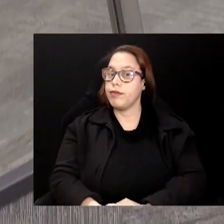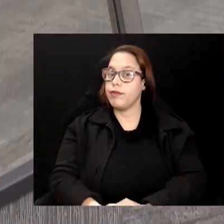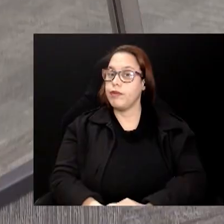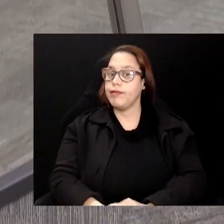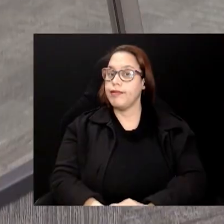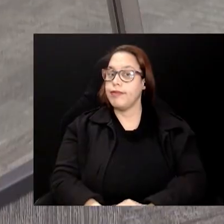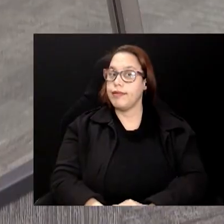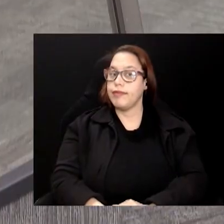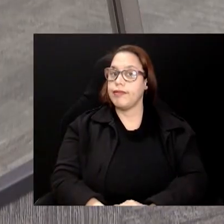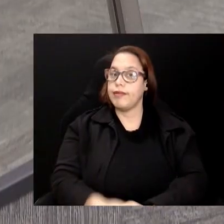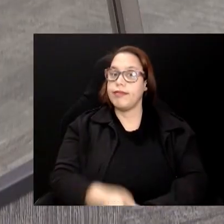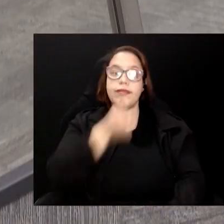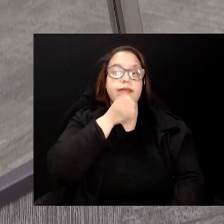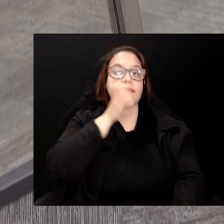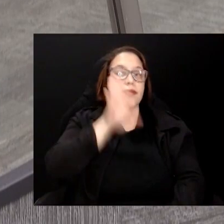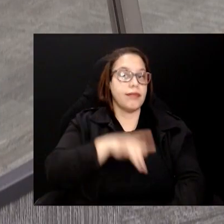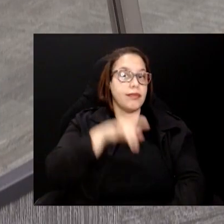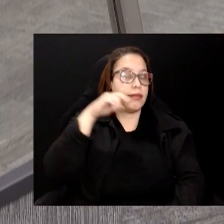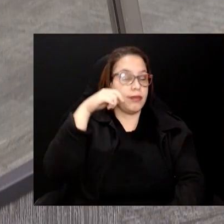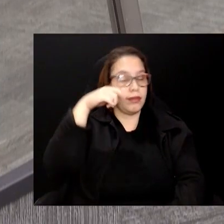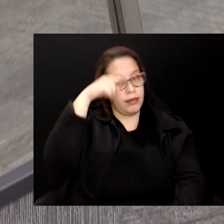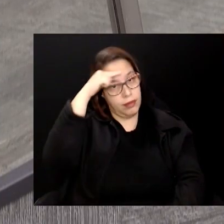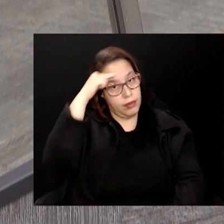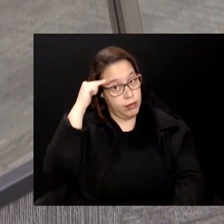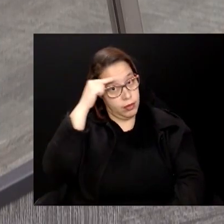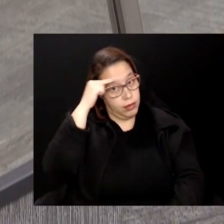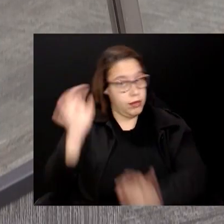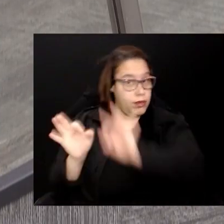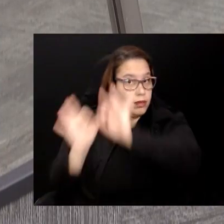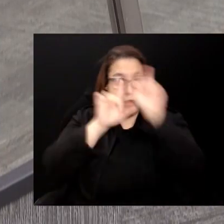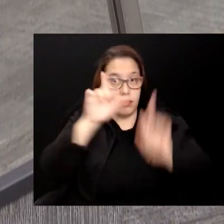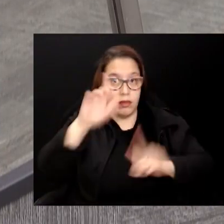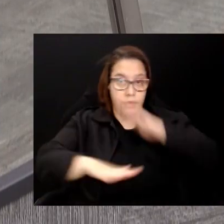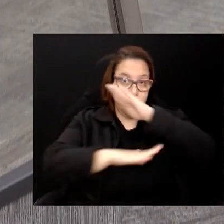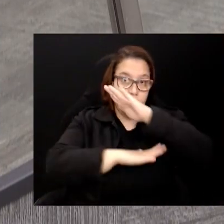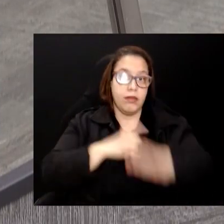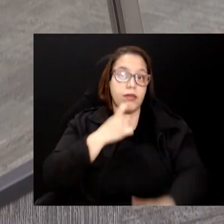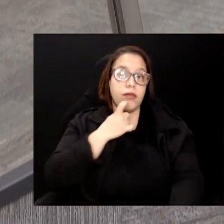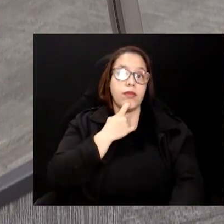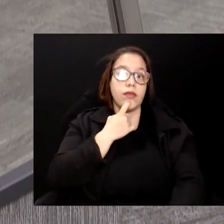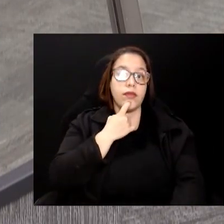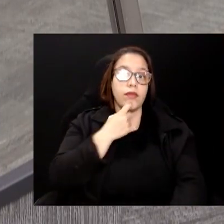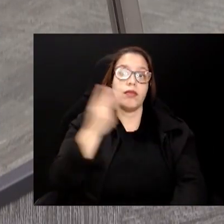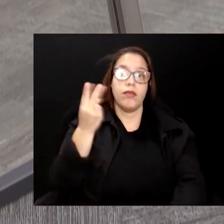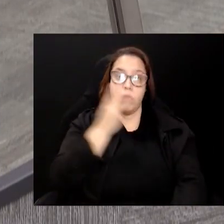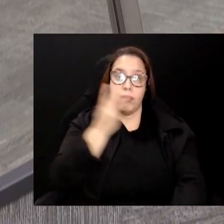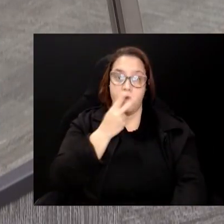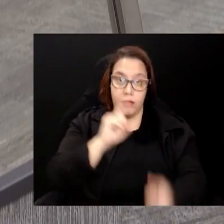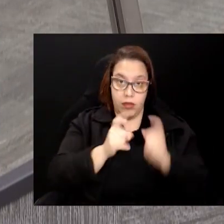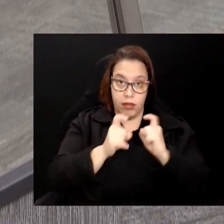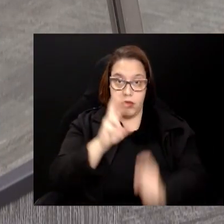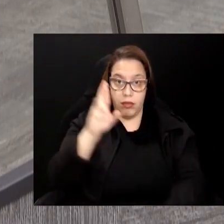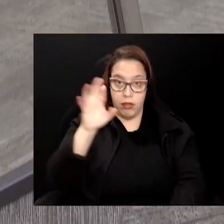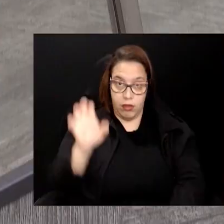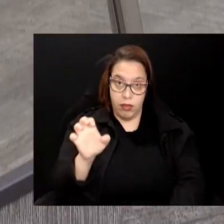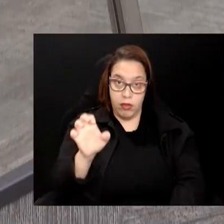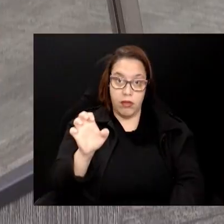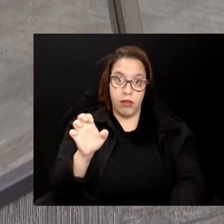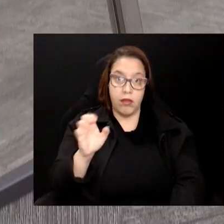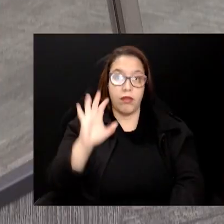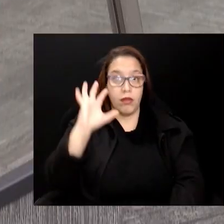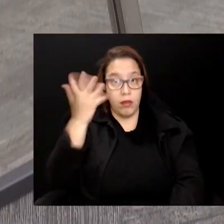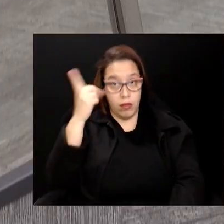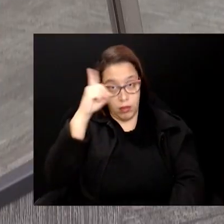Boa tarde, Gabriel. Boa tarde a você que assiste a TV Câmara Campinas. Em 2 reuniões extraordinárias que aconteceram